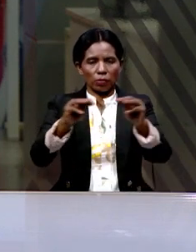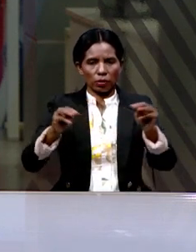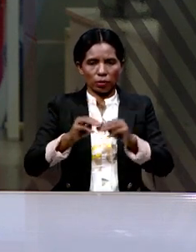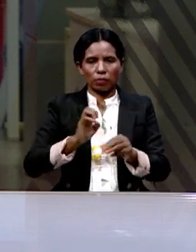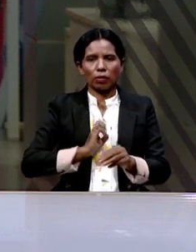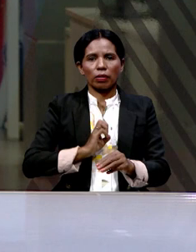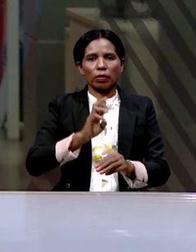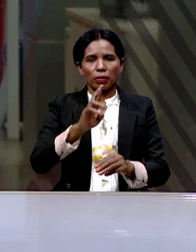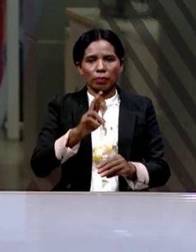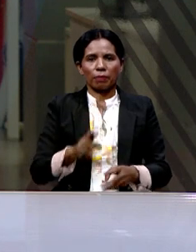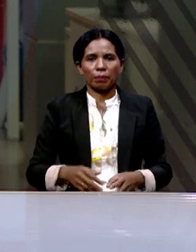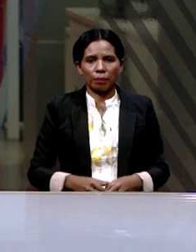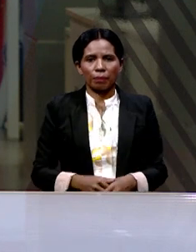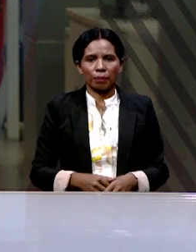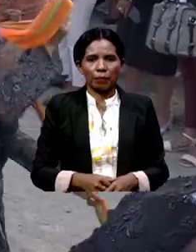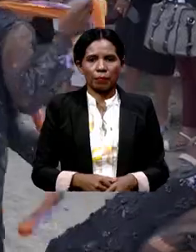Hermera.